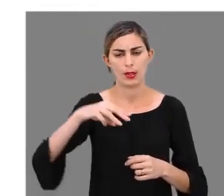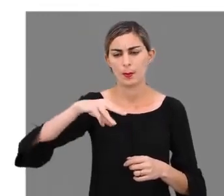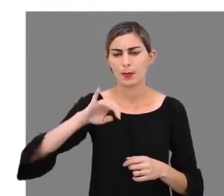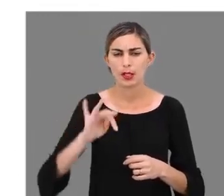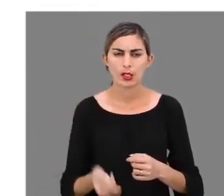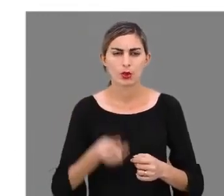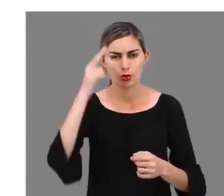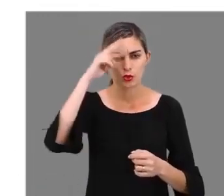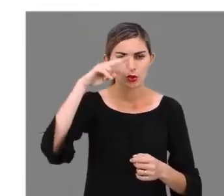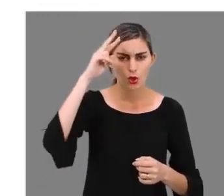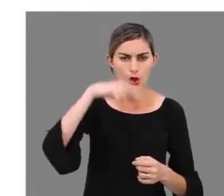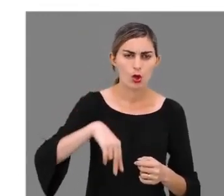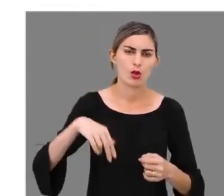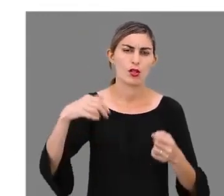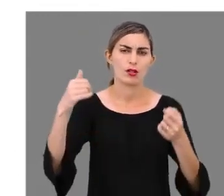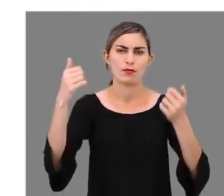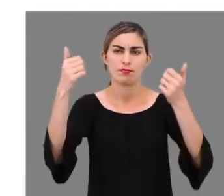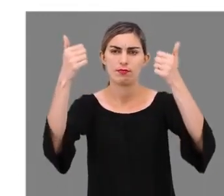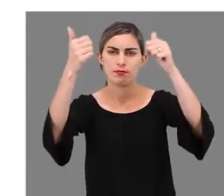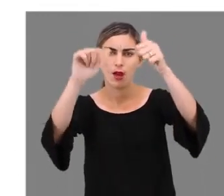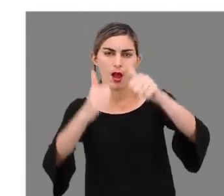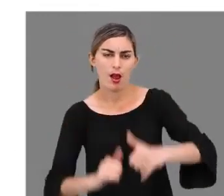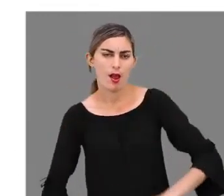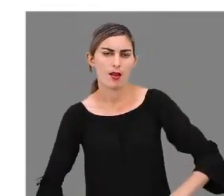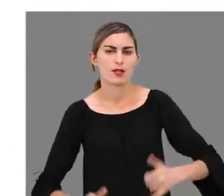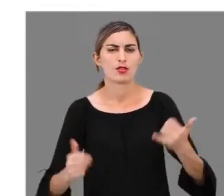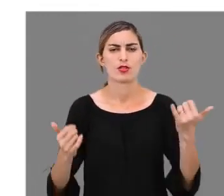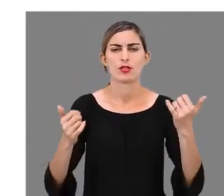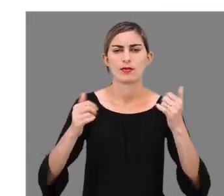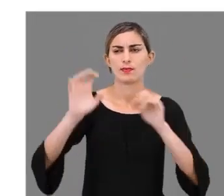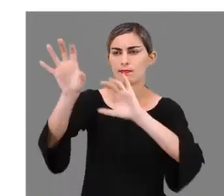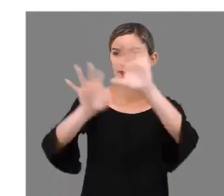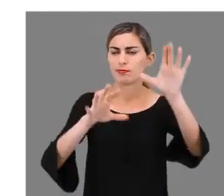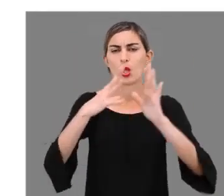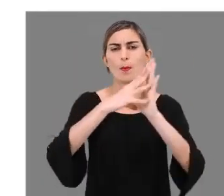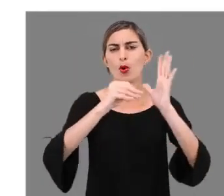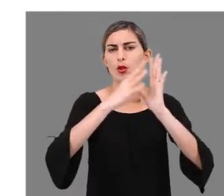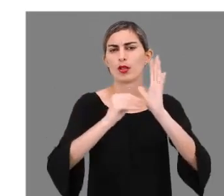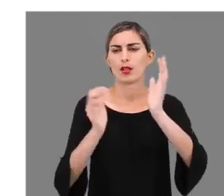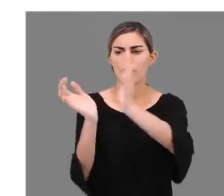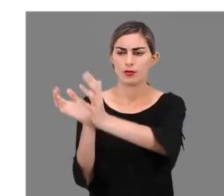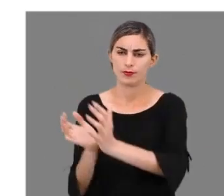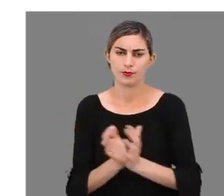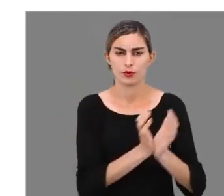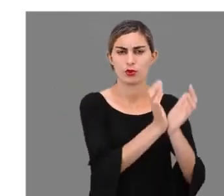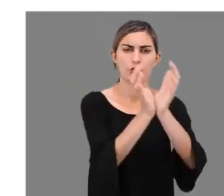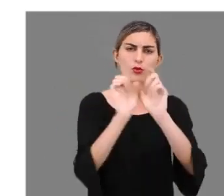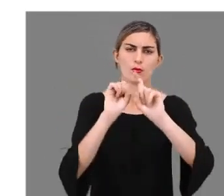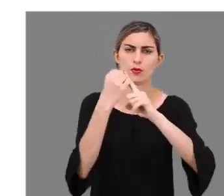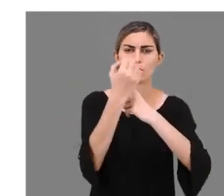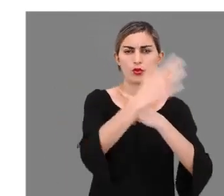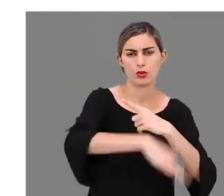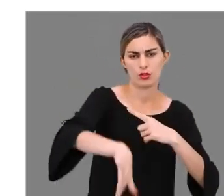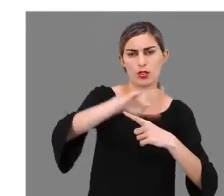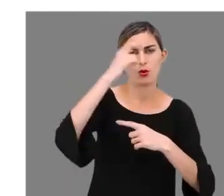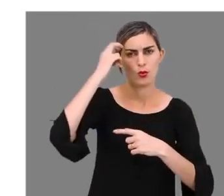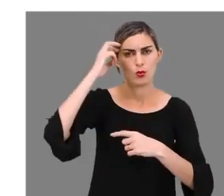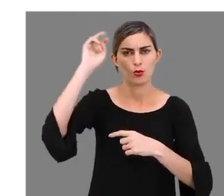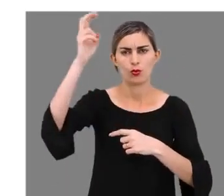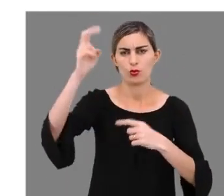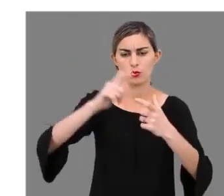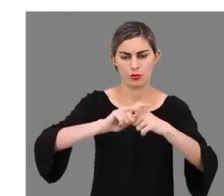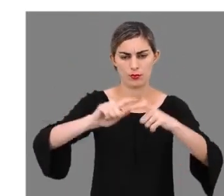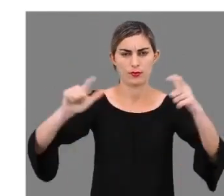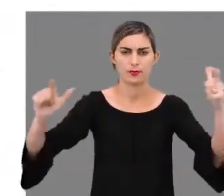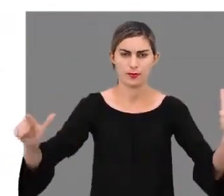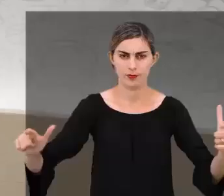nas noções e nas imagens e modelos espalhados em certos grupos sociais, como a cultura popular, ou chamada cultura de massa,